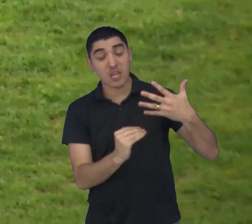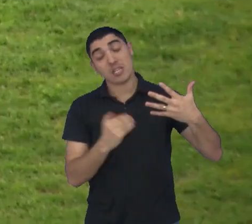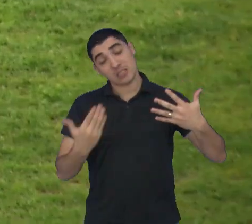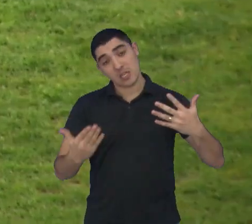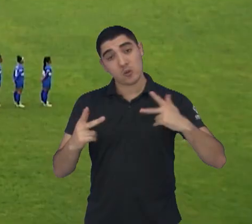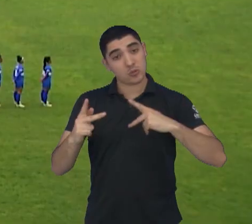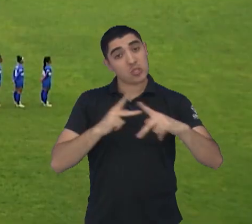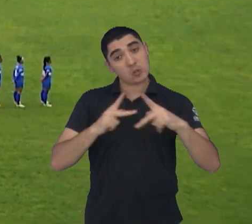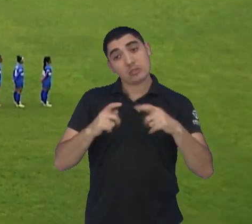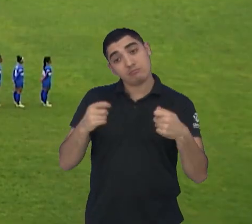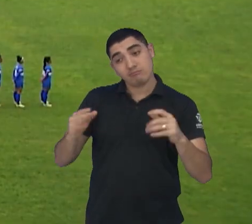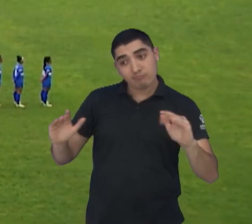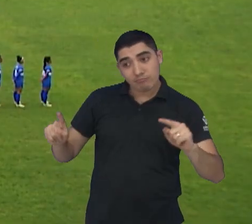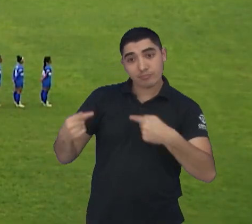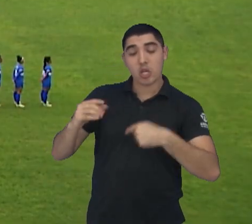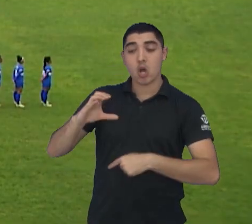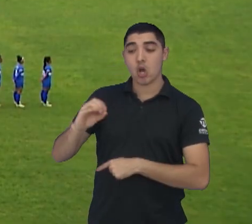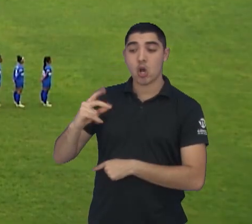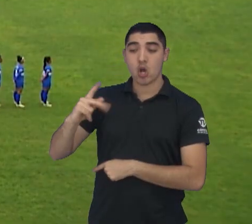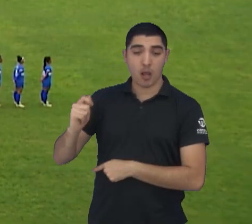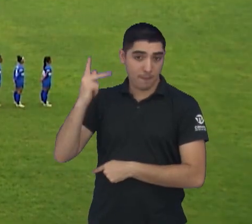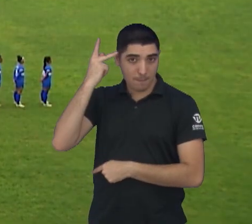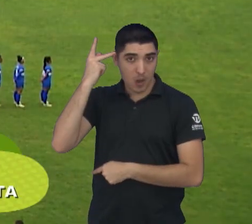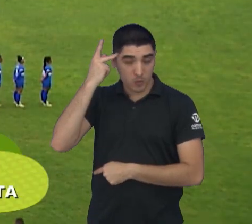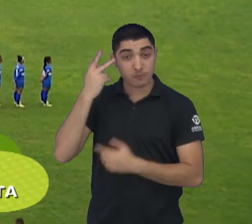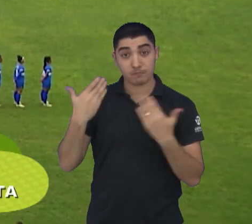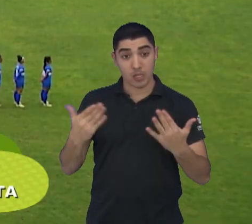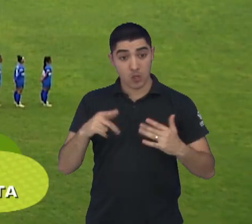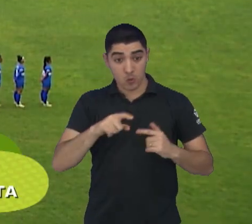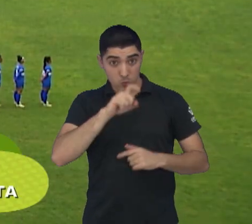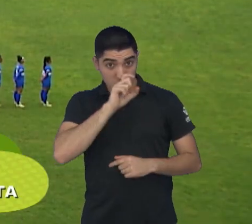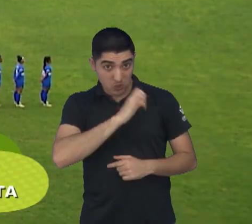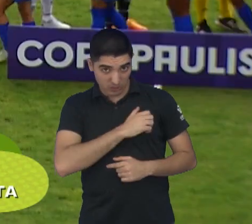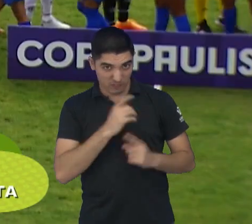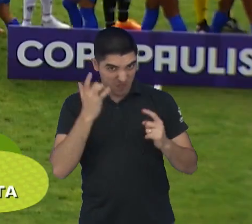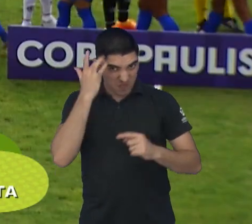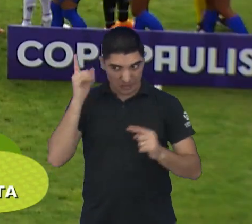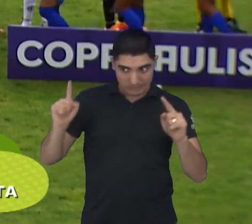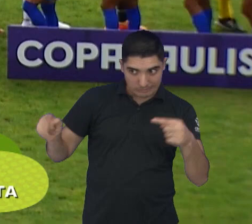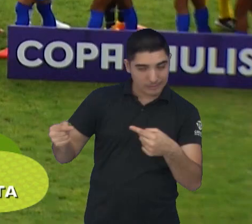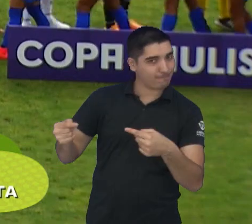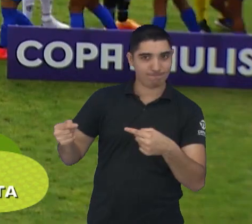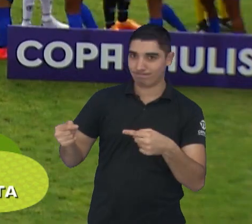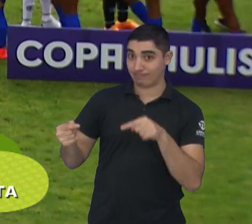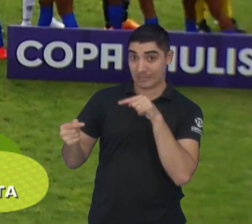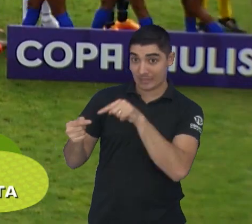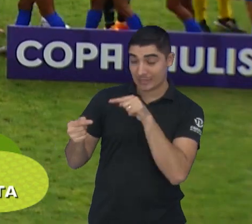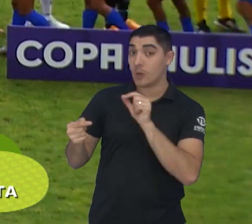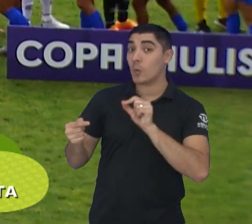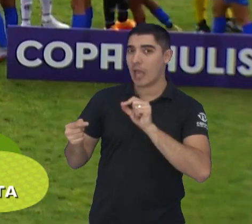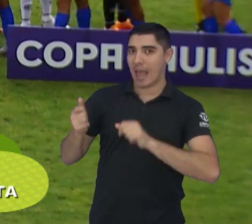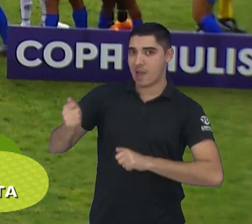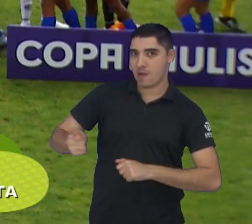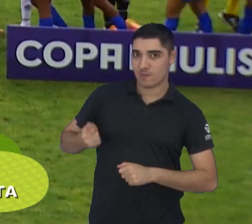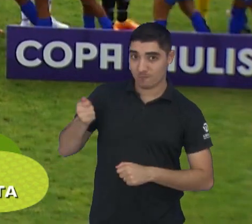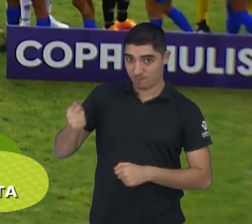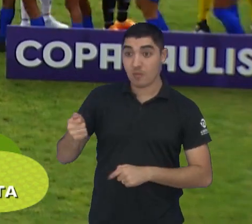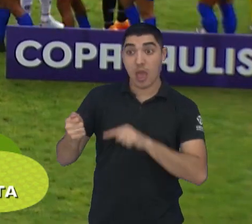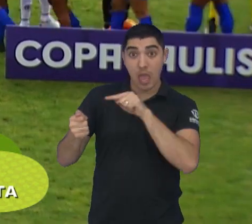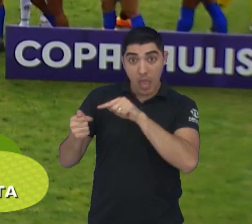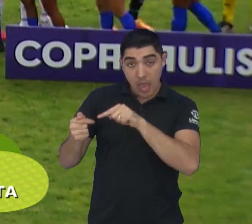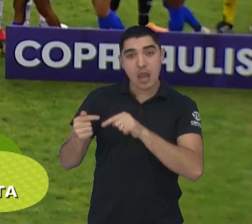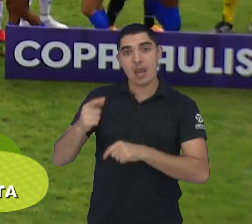Copa Paulista. E a missão das meninas da Águia não era nada fácil. Pela frente, a Ferroviária,